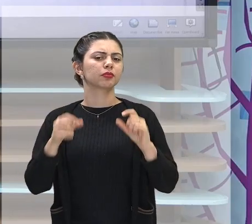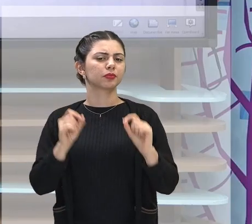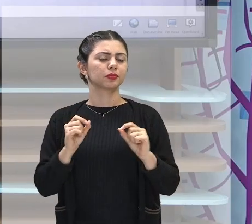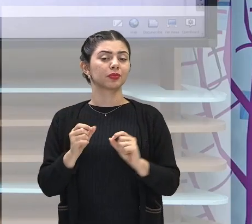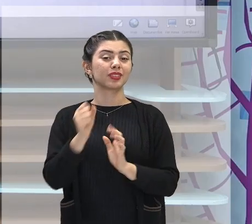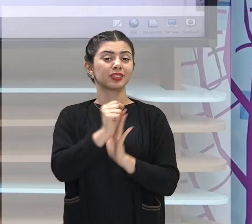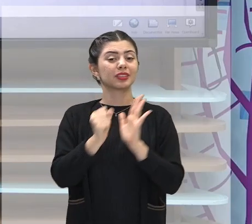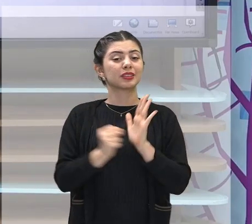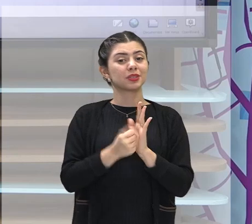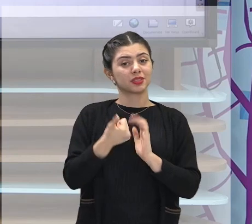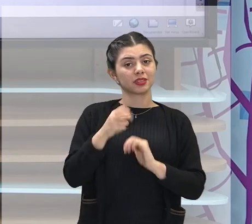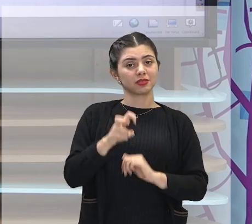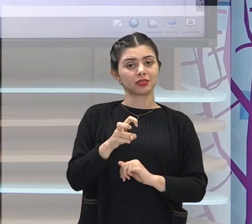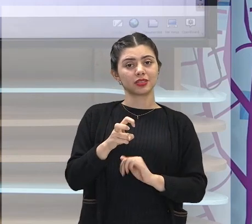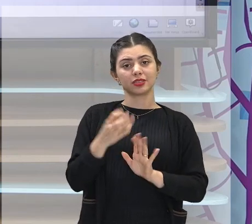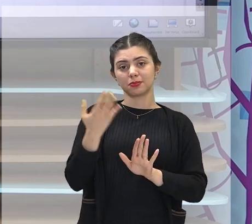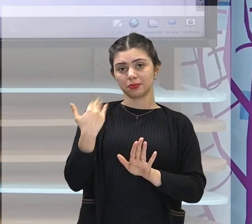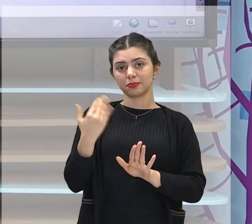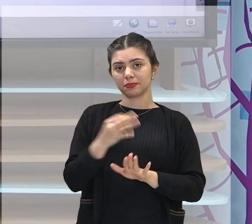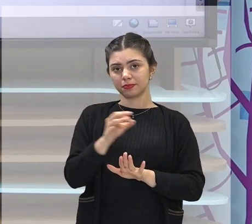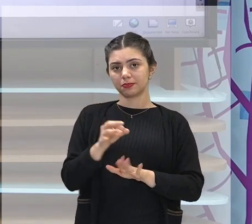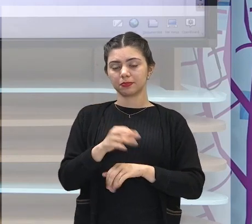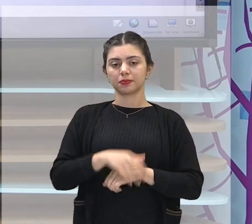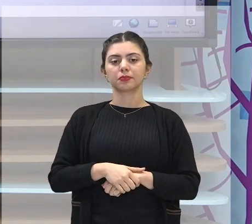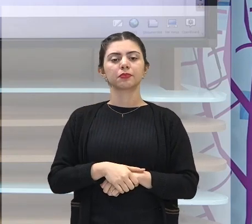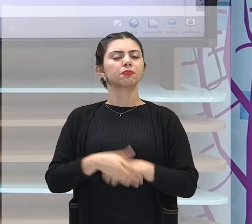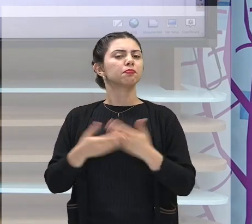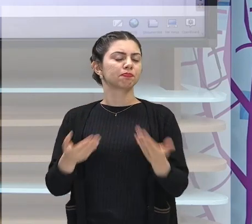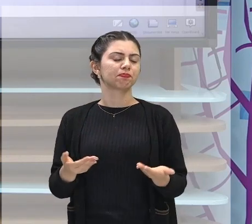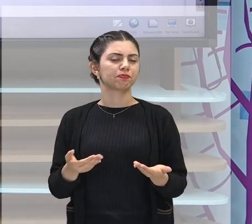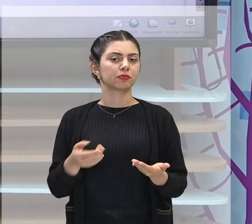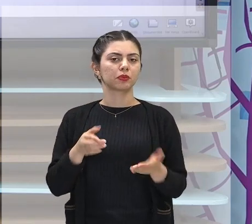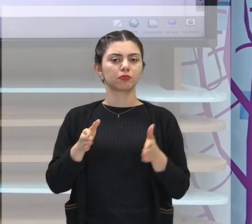século XV, tá?